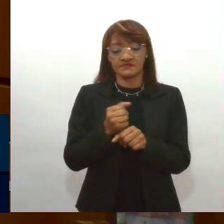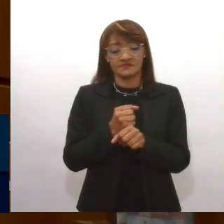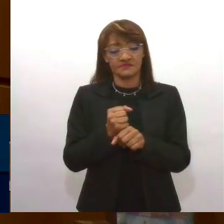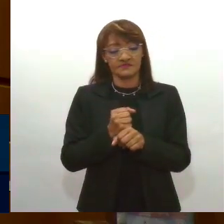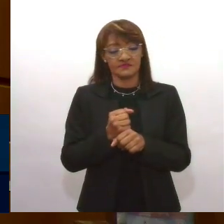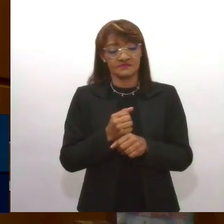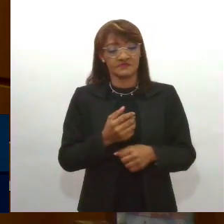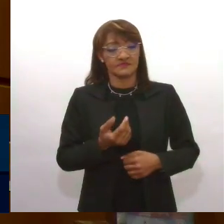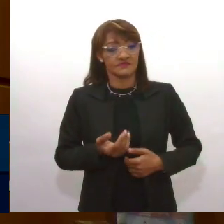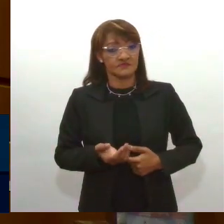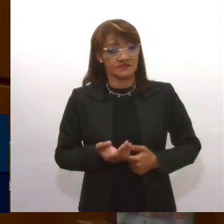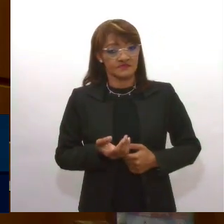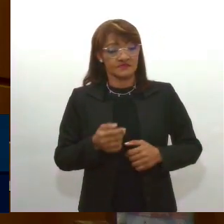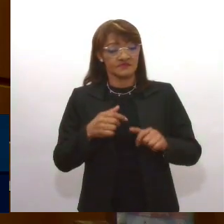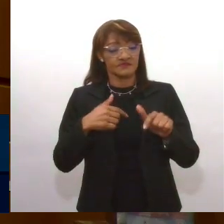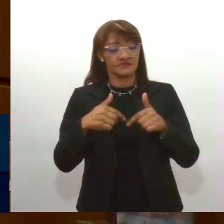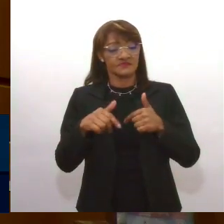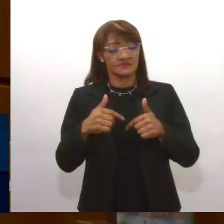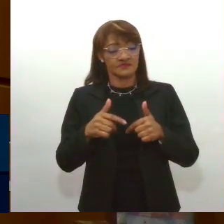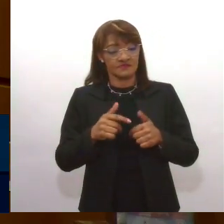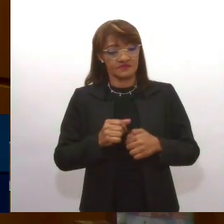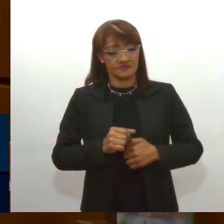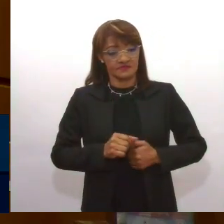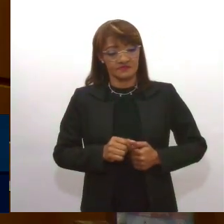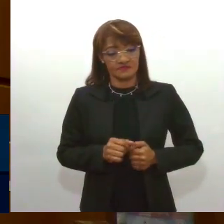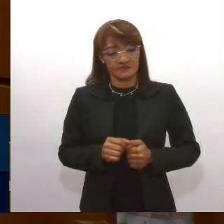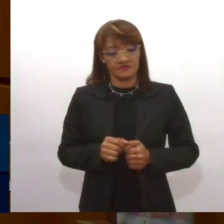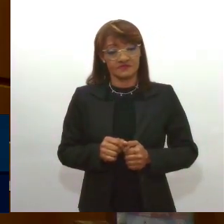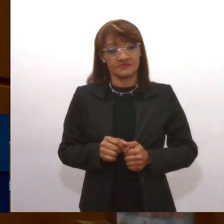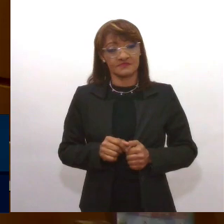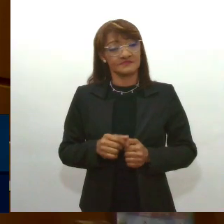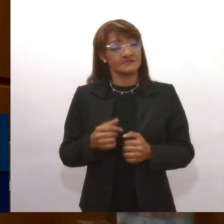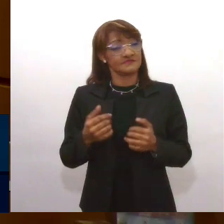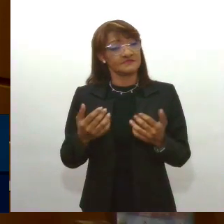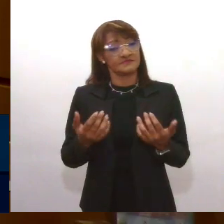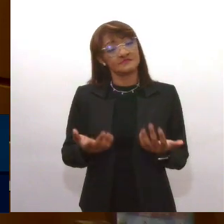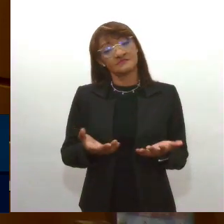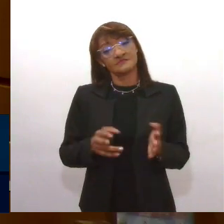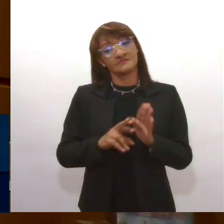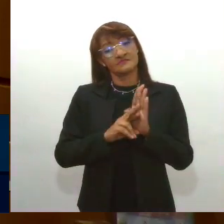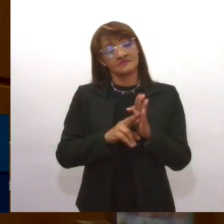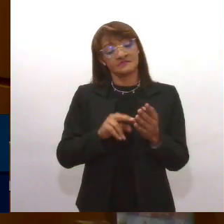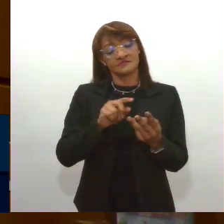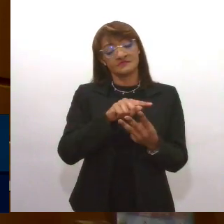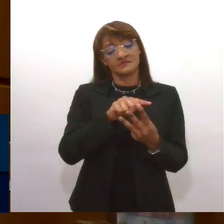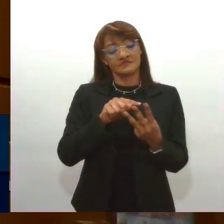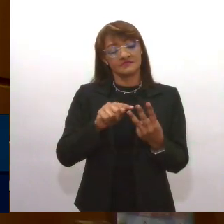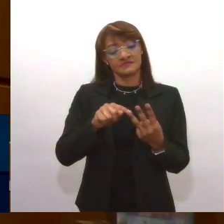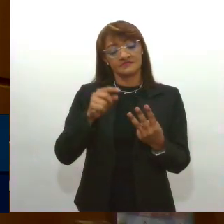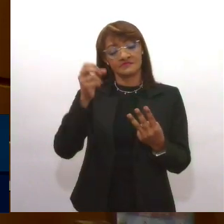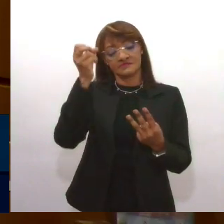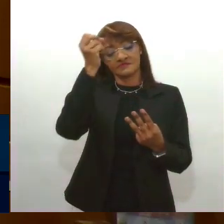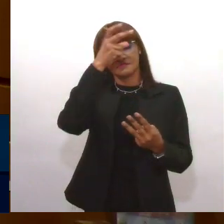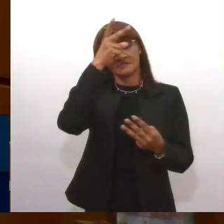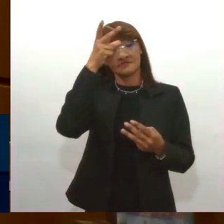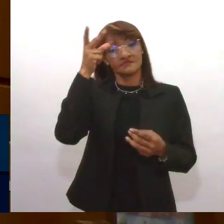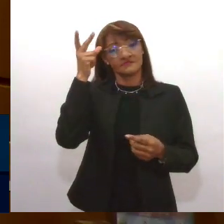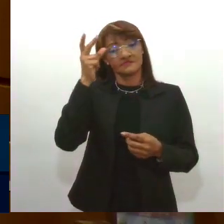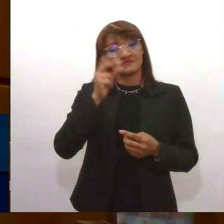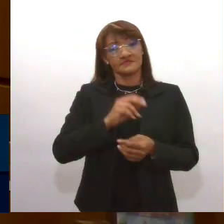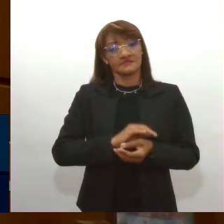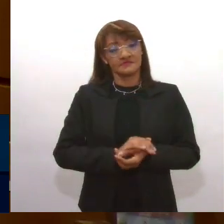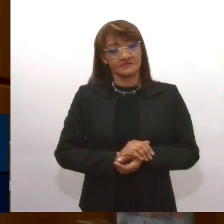ela vinha realizando então em nome desses três prefeitos eu quero saudar a todos os